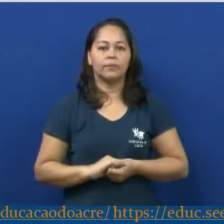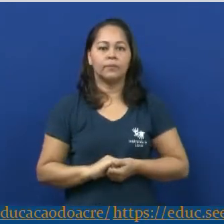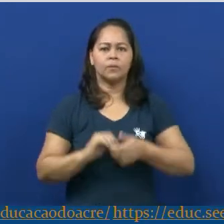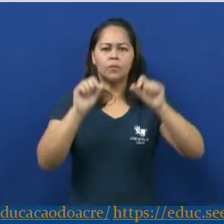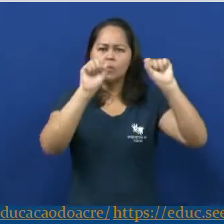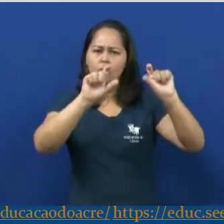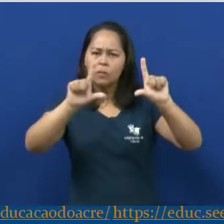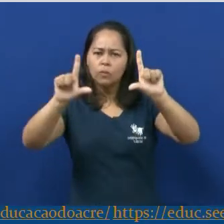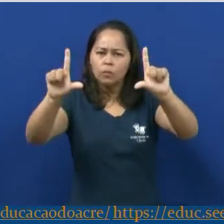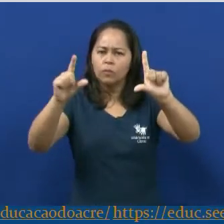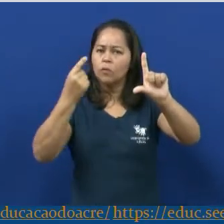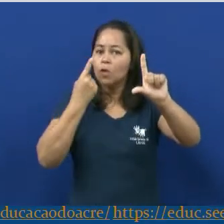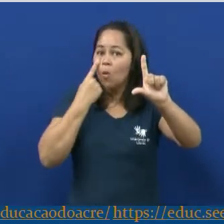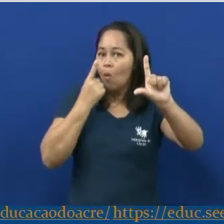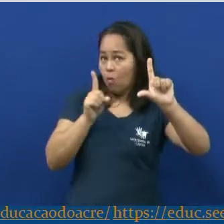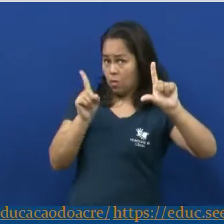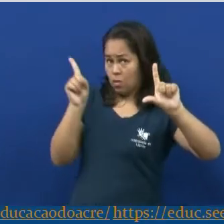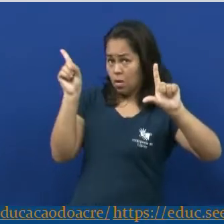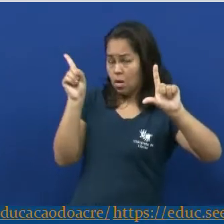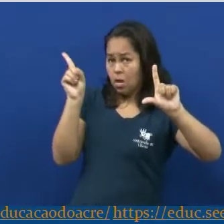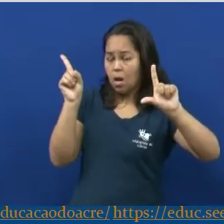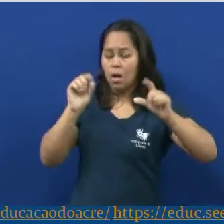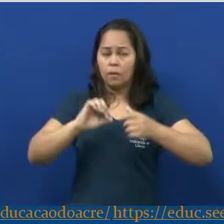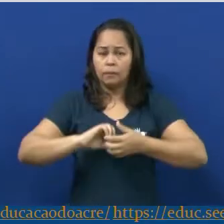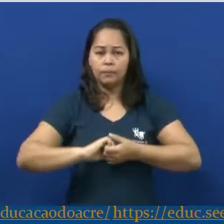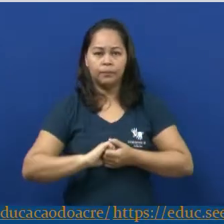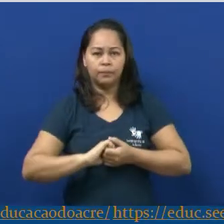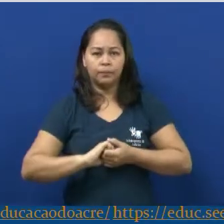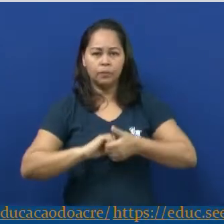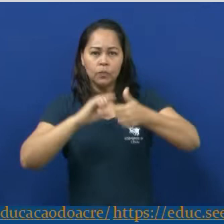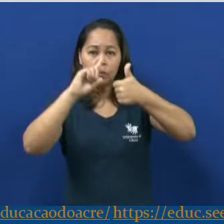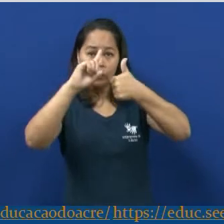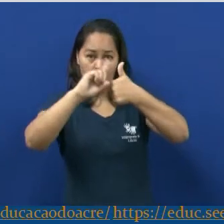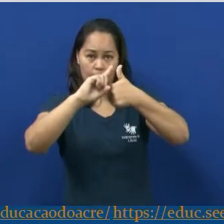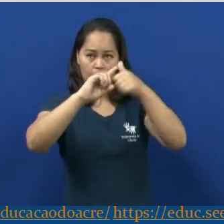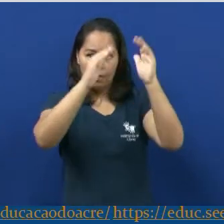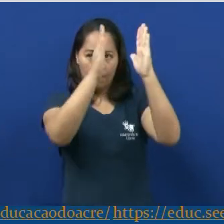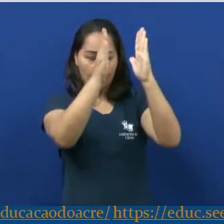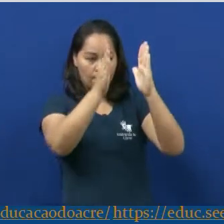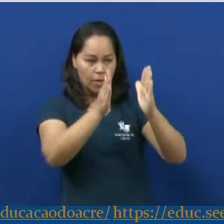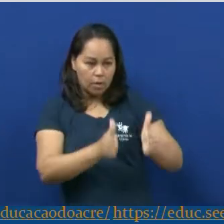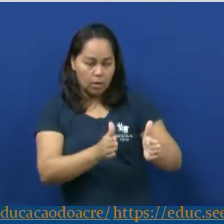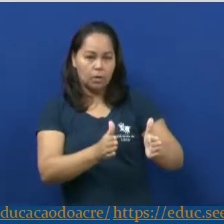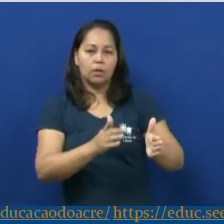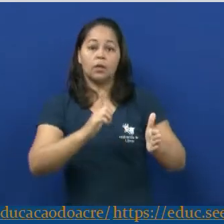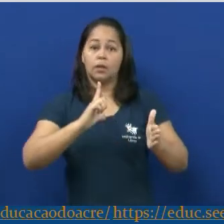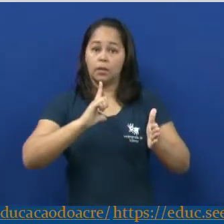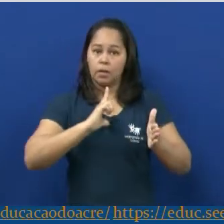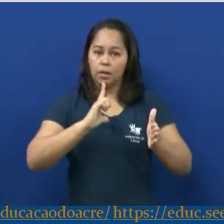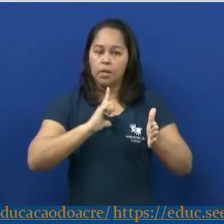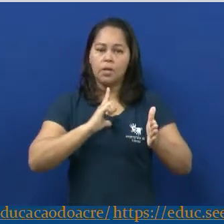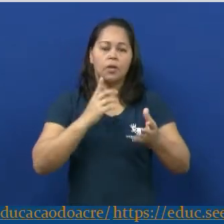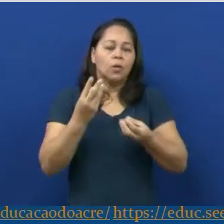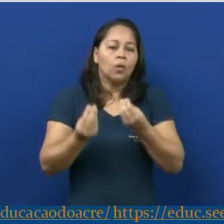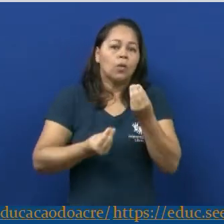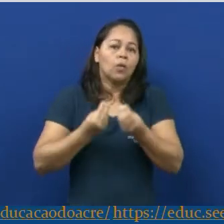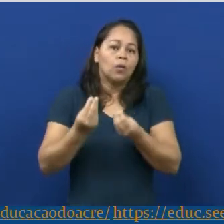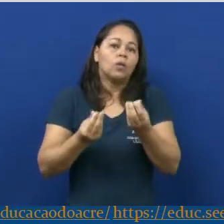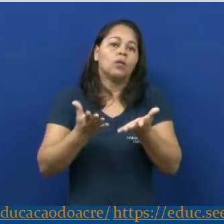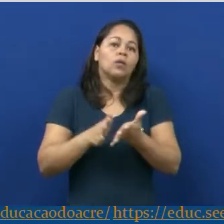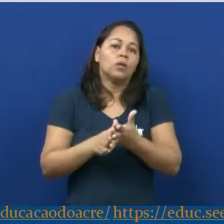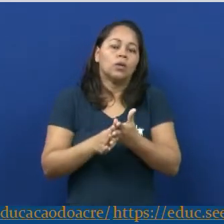e dá uma olhada no gráfico também aí na tabela na primeira parte da tabela eu coloquei a forma